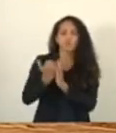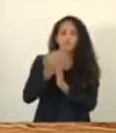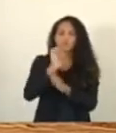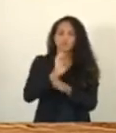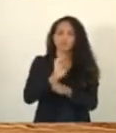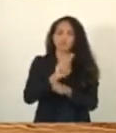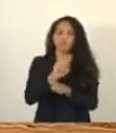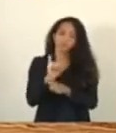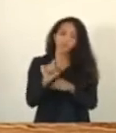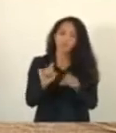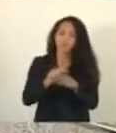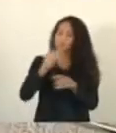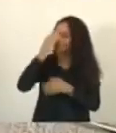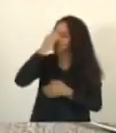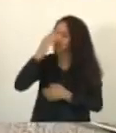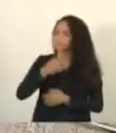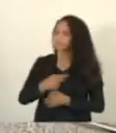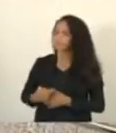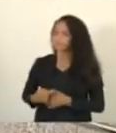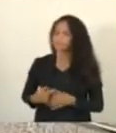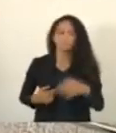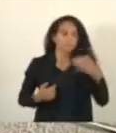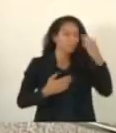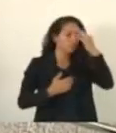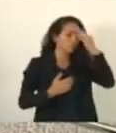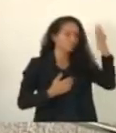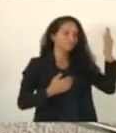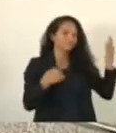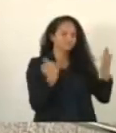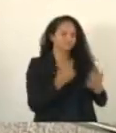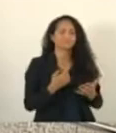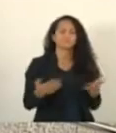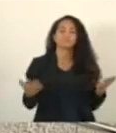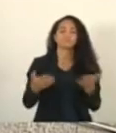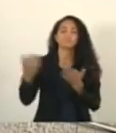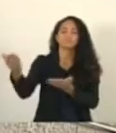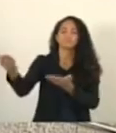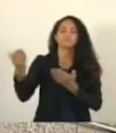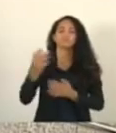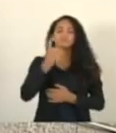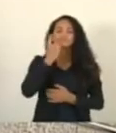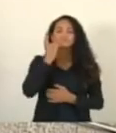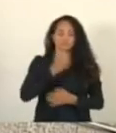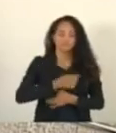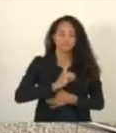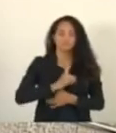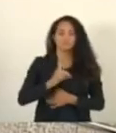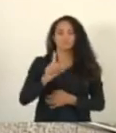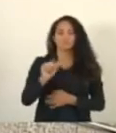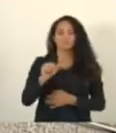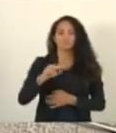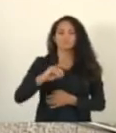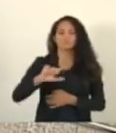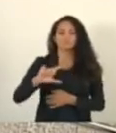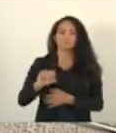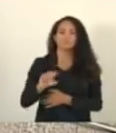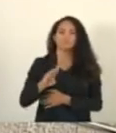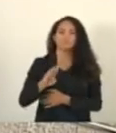presidente. Nós que agradecemos. Com a palavra agora, o delegado Danilo Baense.